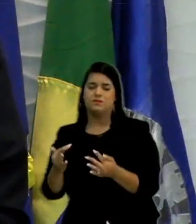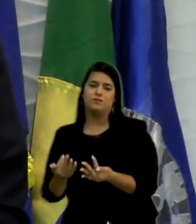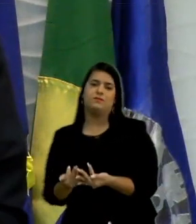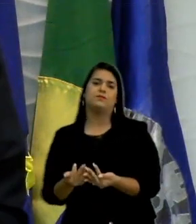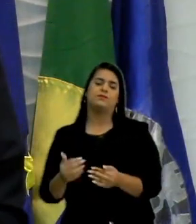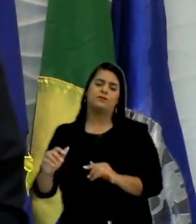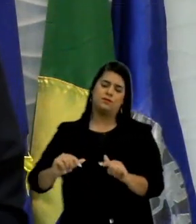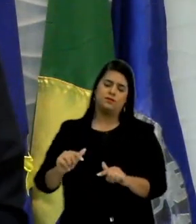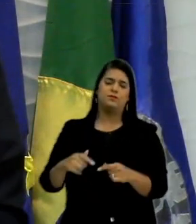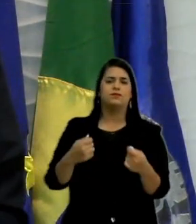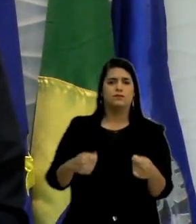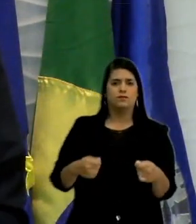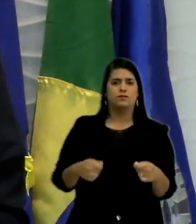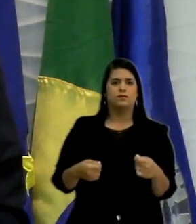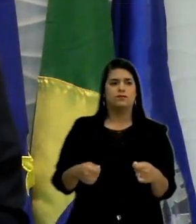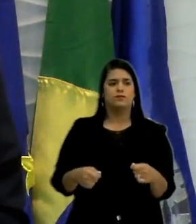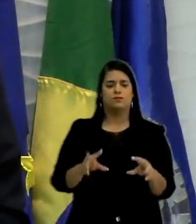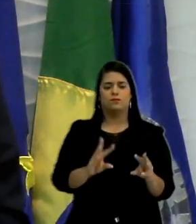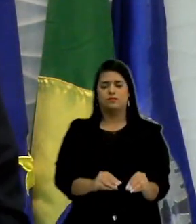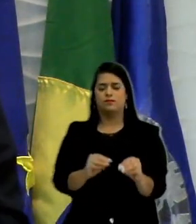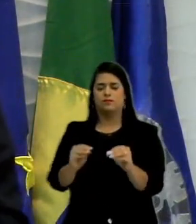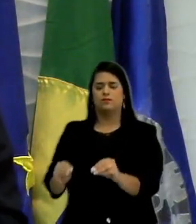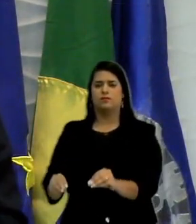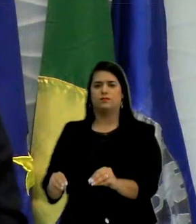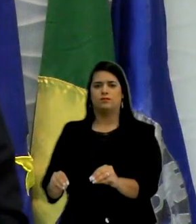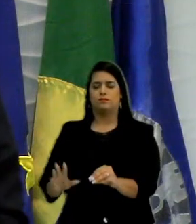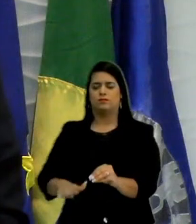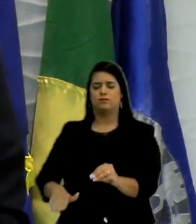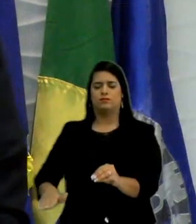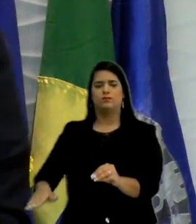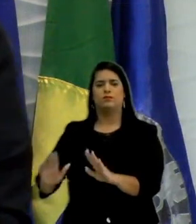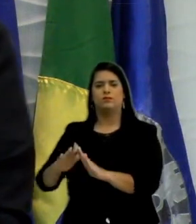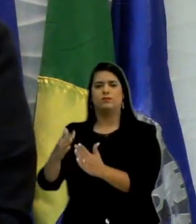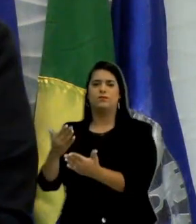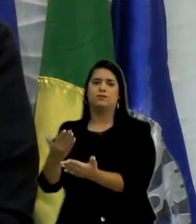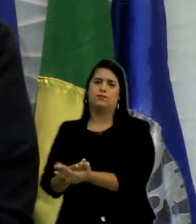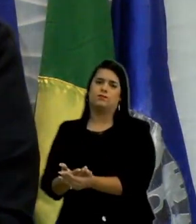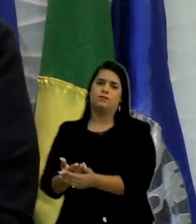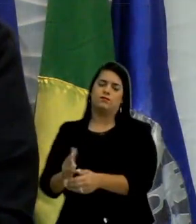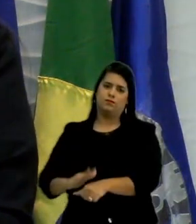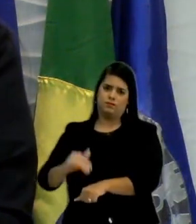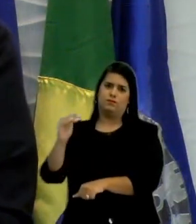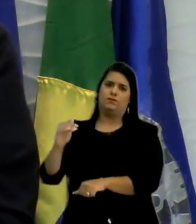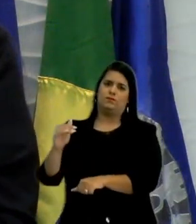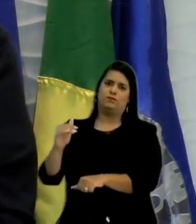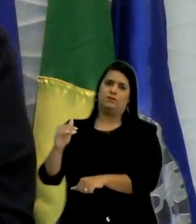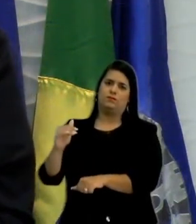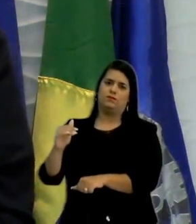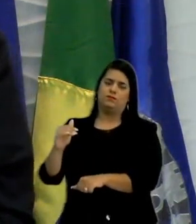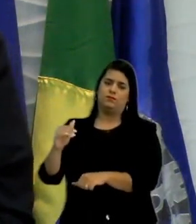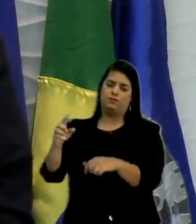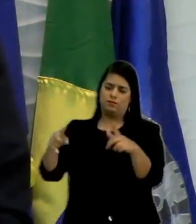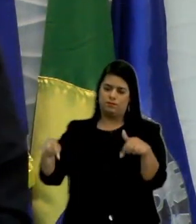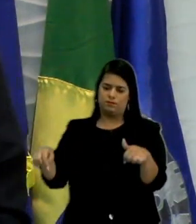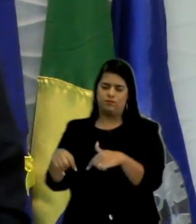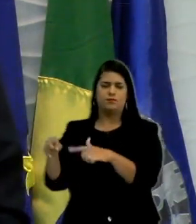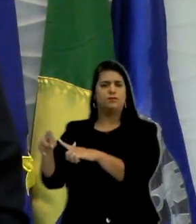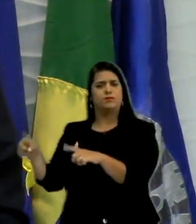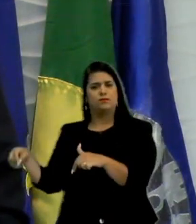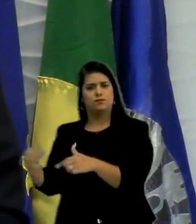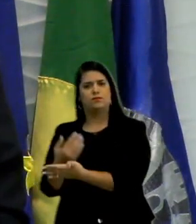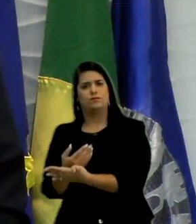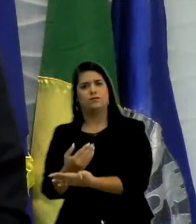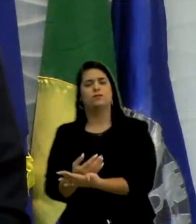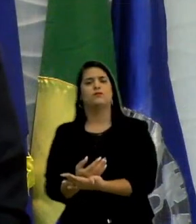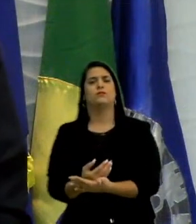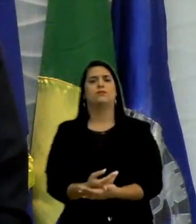creche. Veja aí se aumenta ou se faz mais salas para que possa aumentar, pegar essas demandas para que